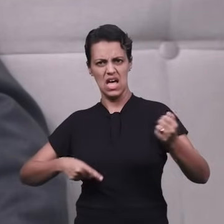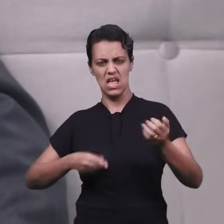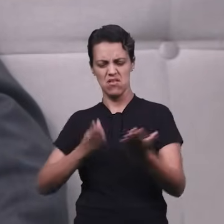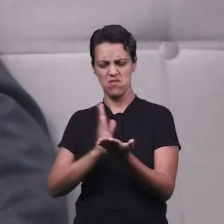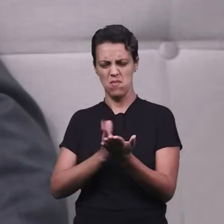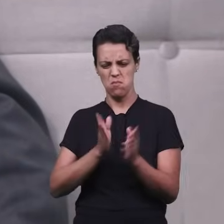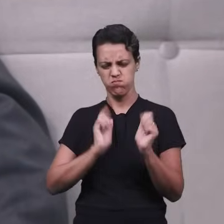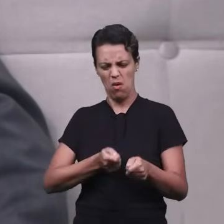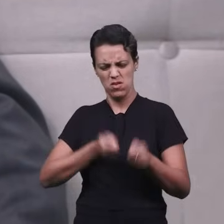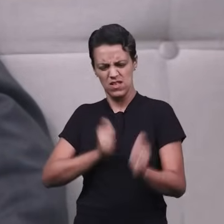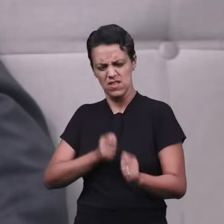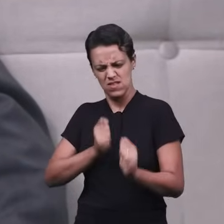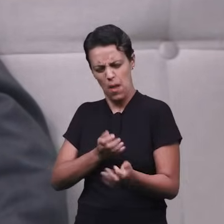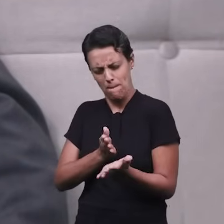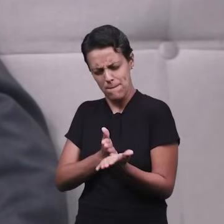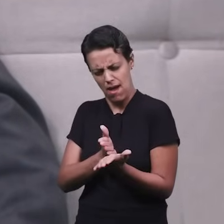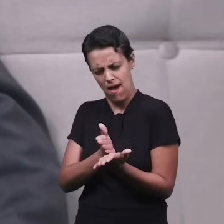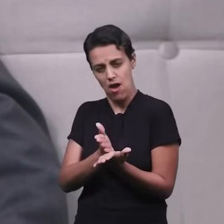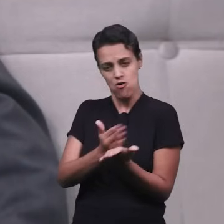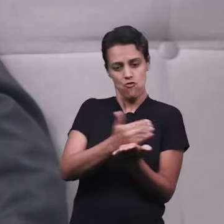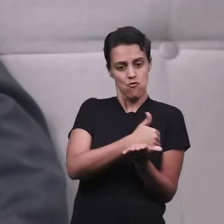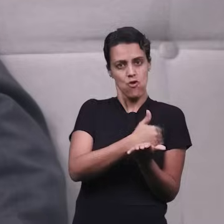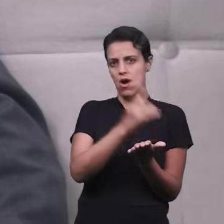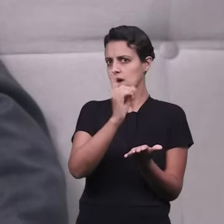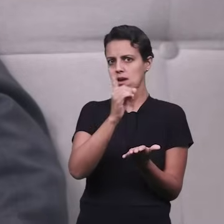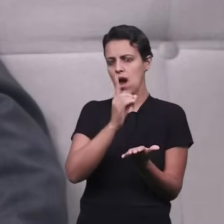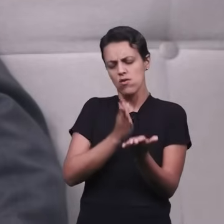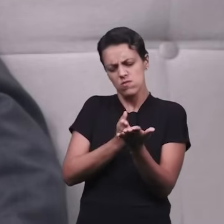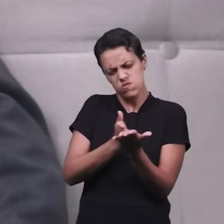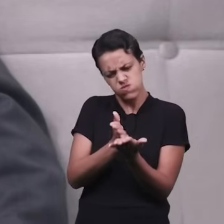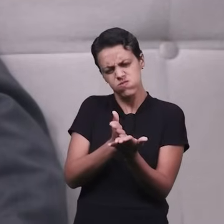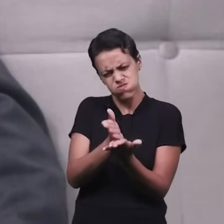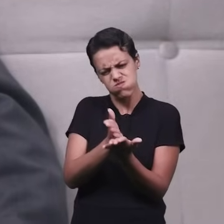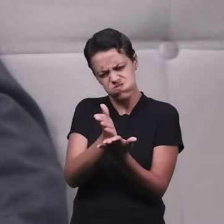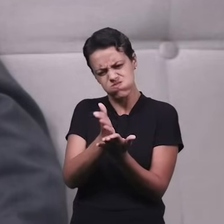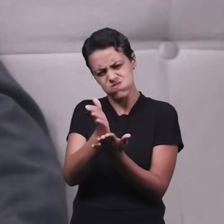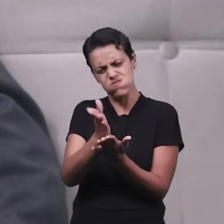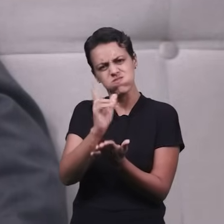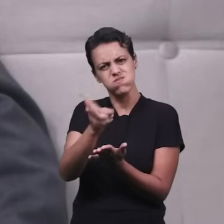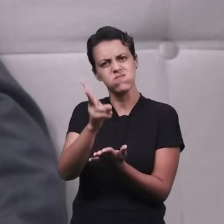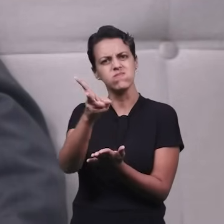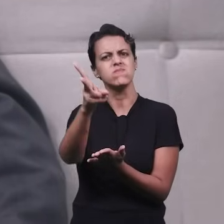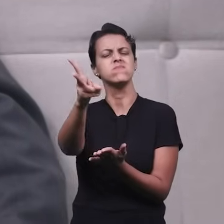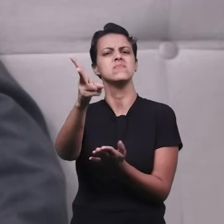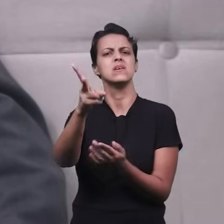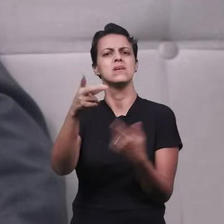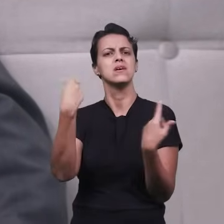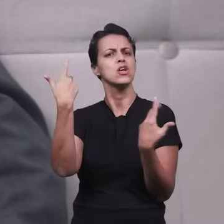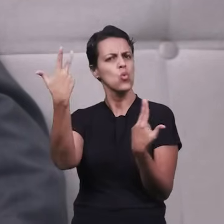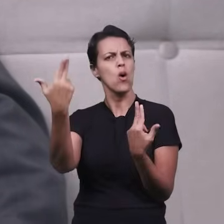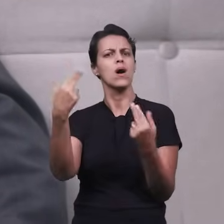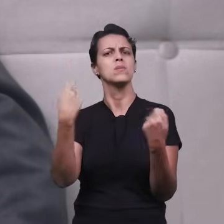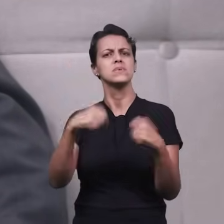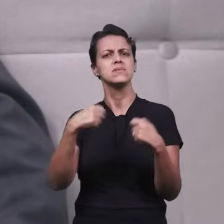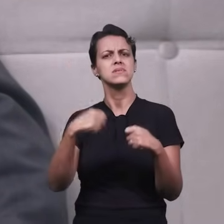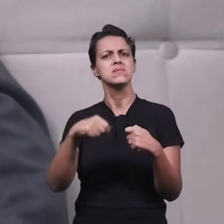o evangelho nunca recuou. Não foi o Império Romano, não foi as inquisições, não foi dogma, não